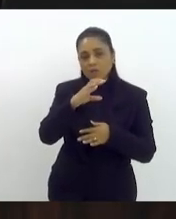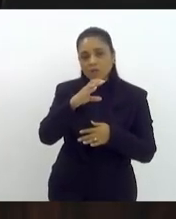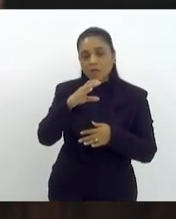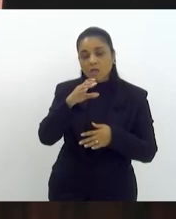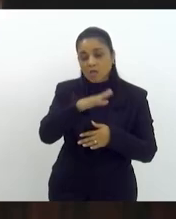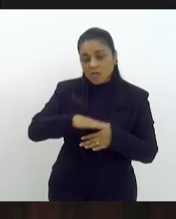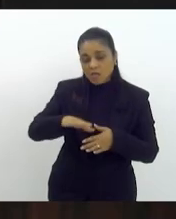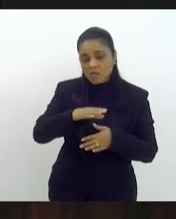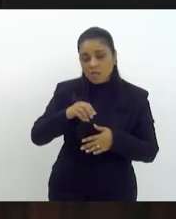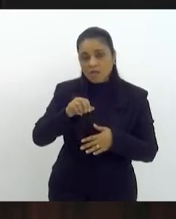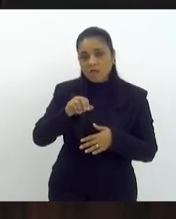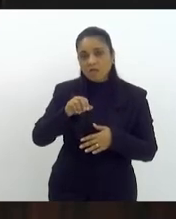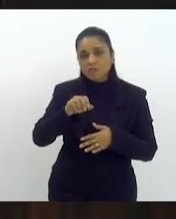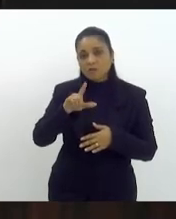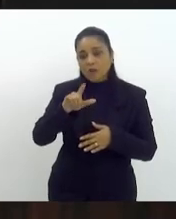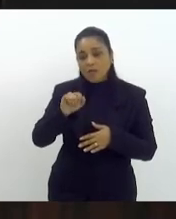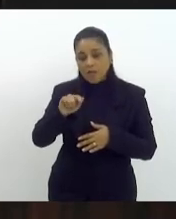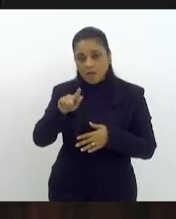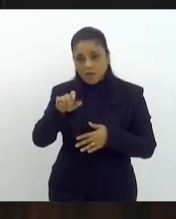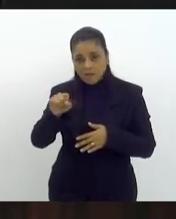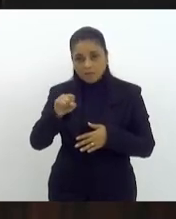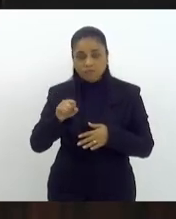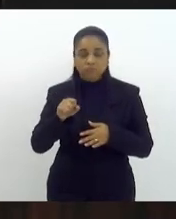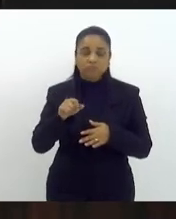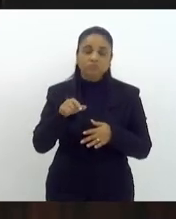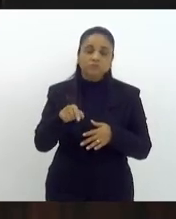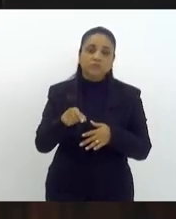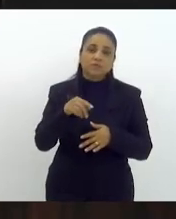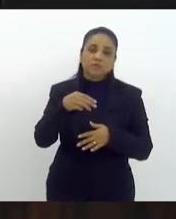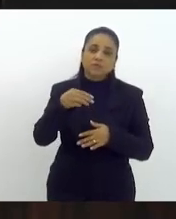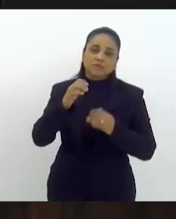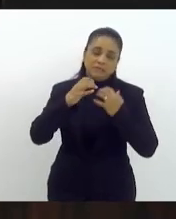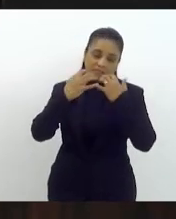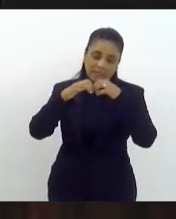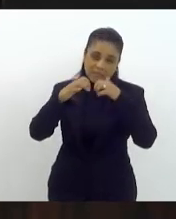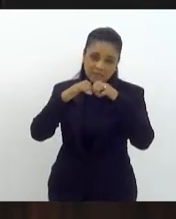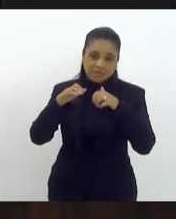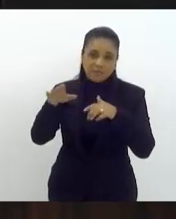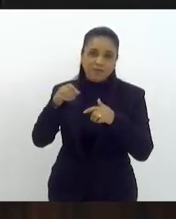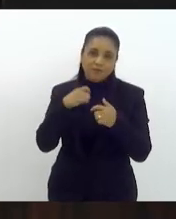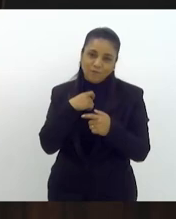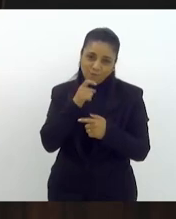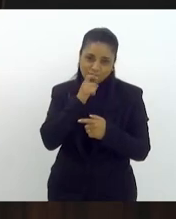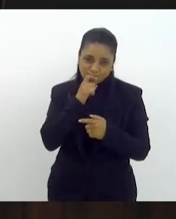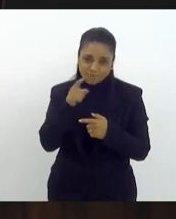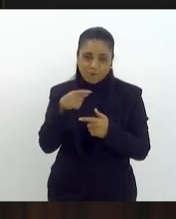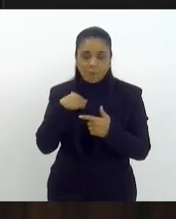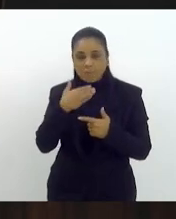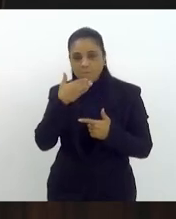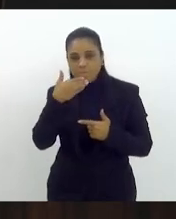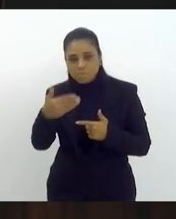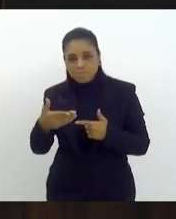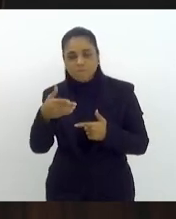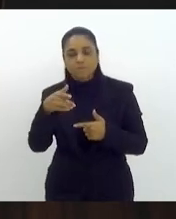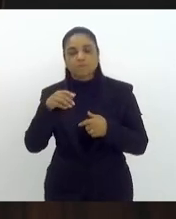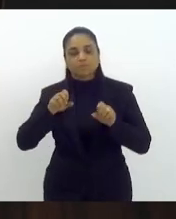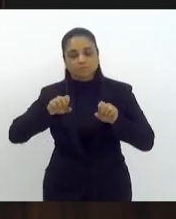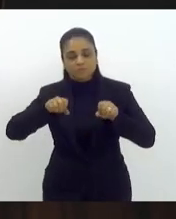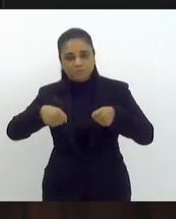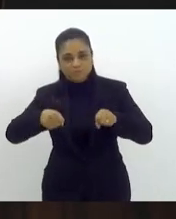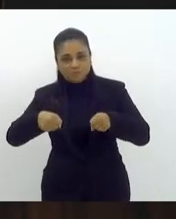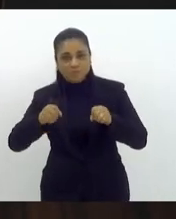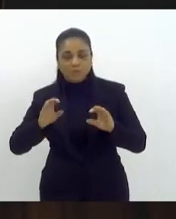na região serrana no período de frio e nós recebemos aqui um pedido especial do imperial motofest do tubarões e a comissão